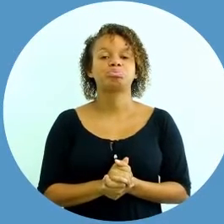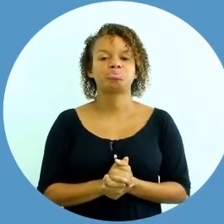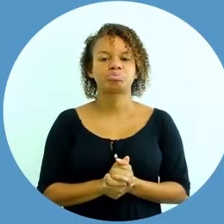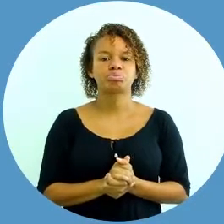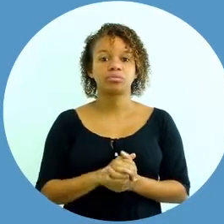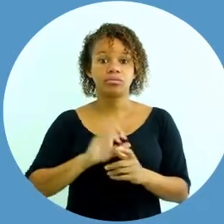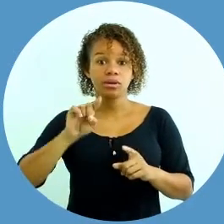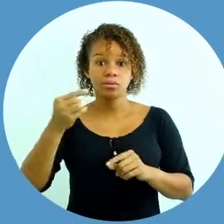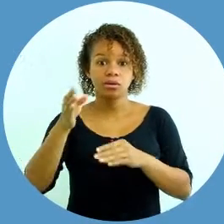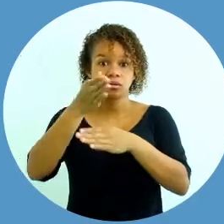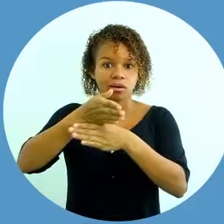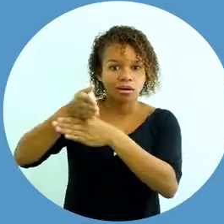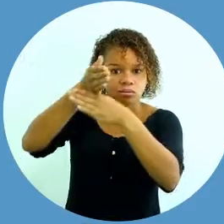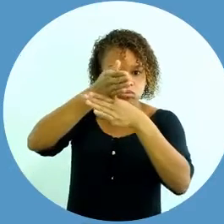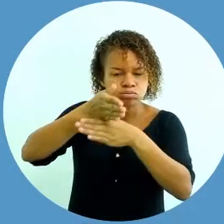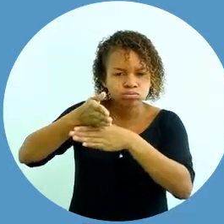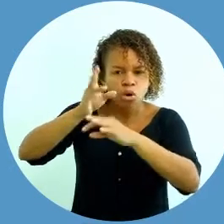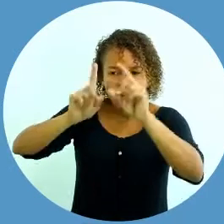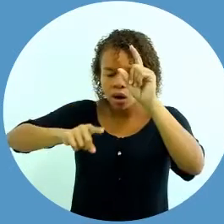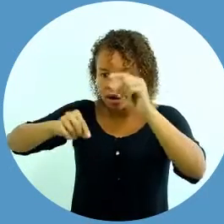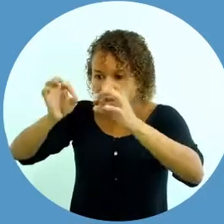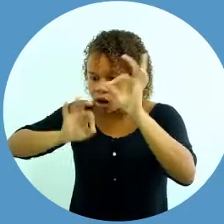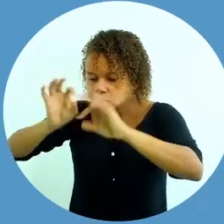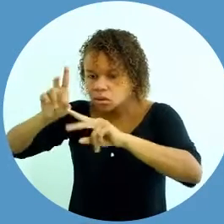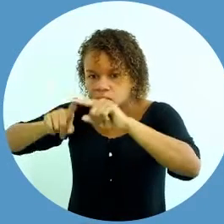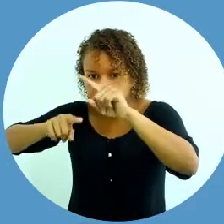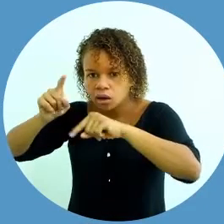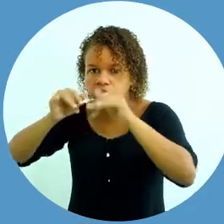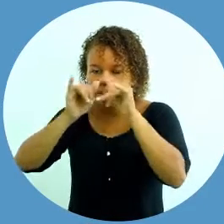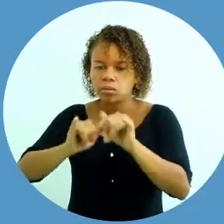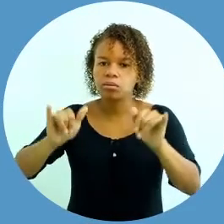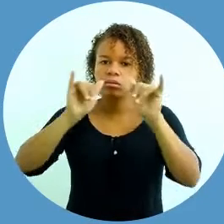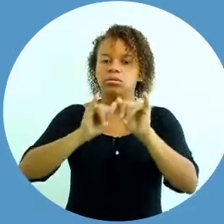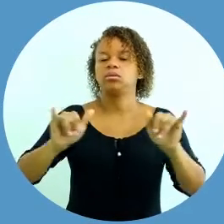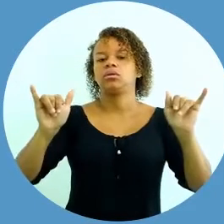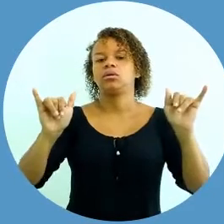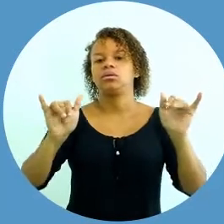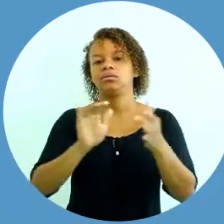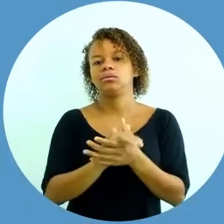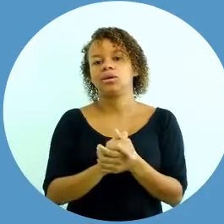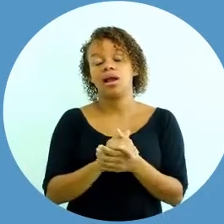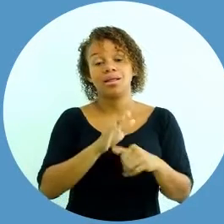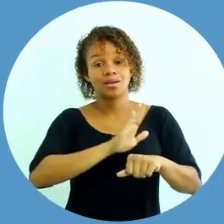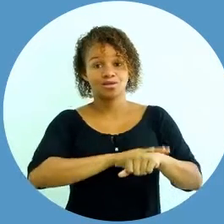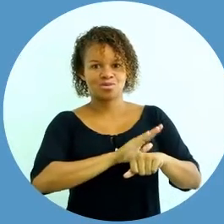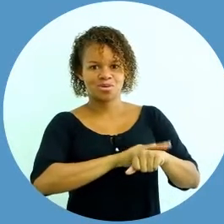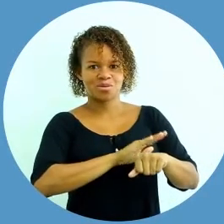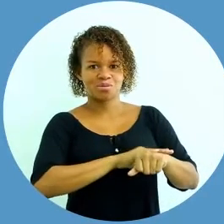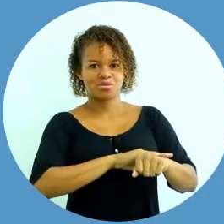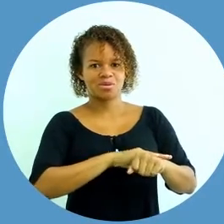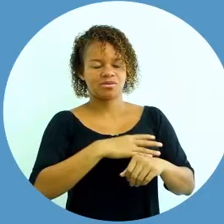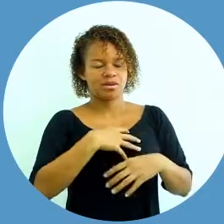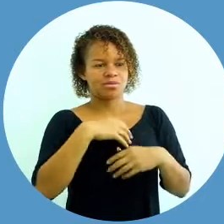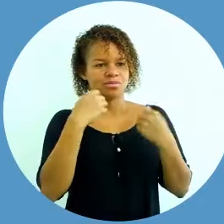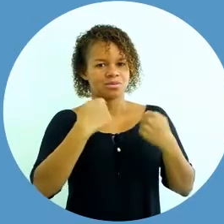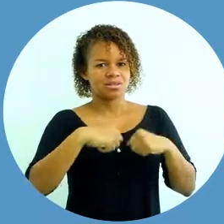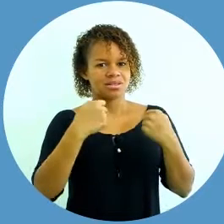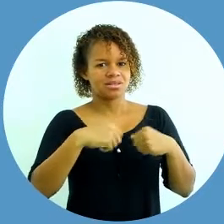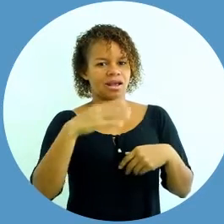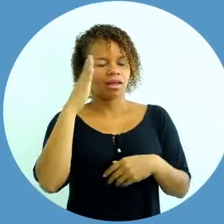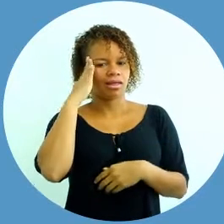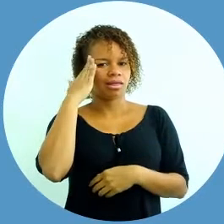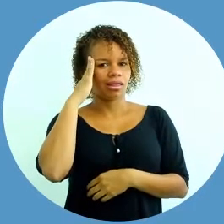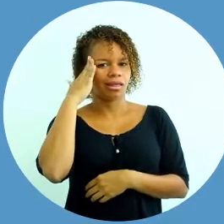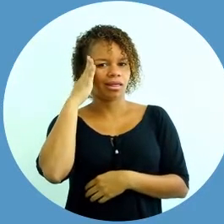Bem, depois de gravar e editar o material, você vai publicar. E, neste momento, faz-se